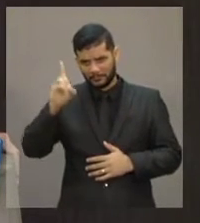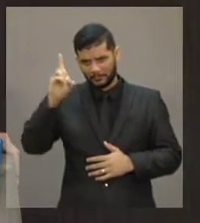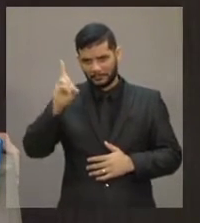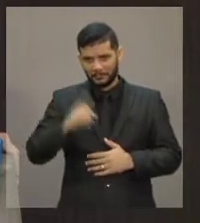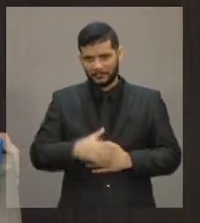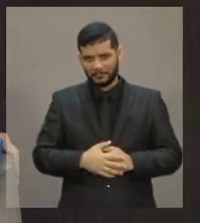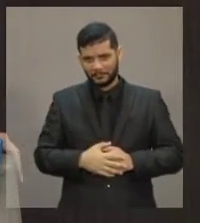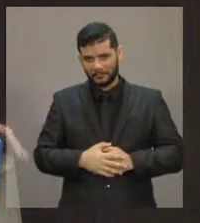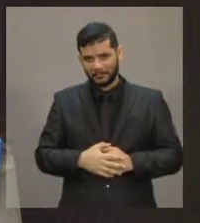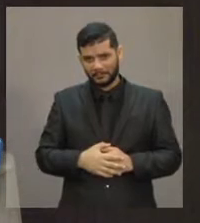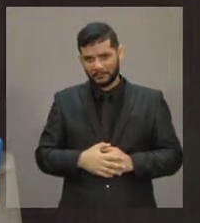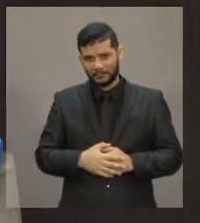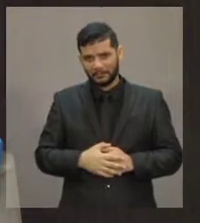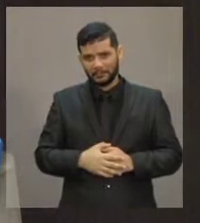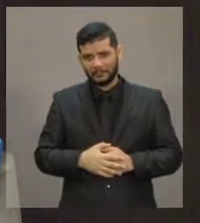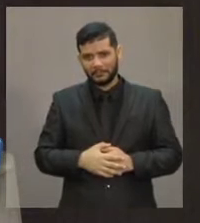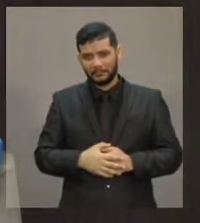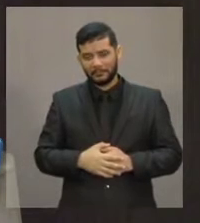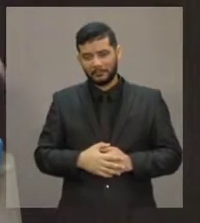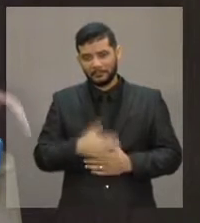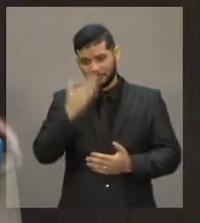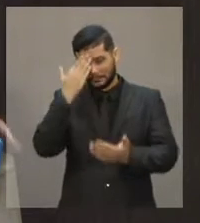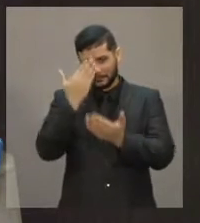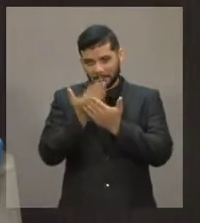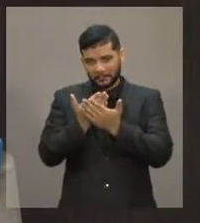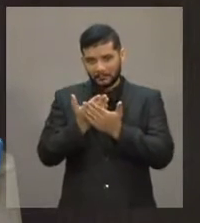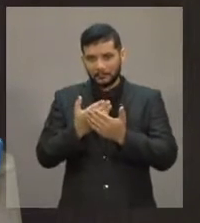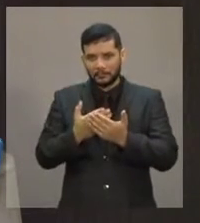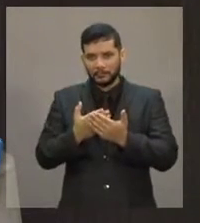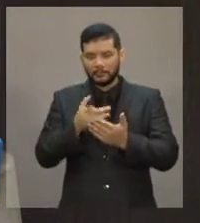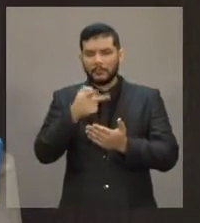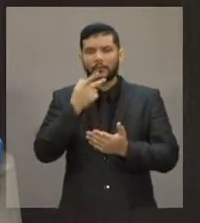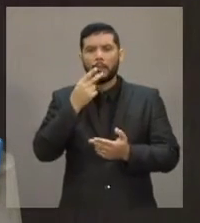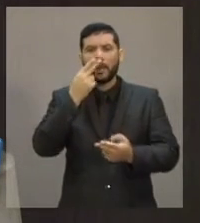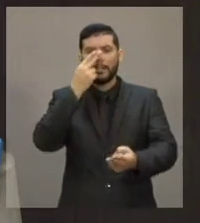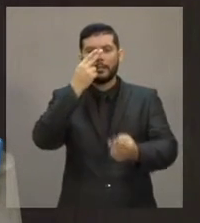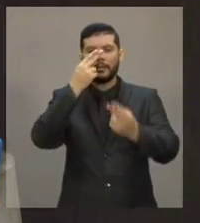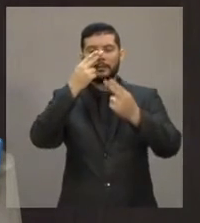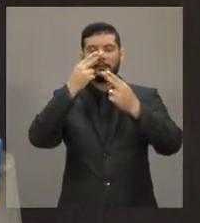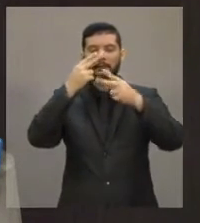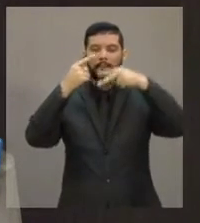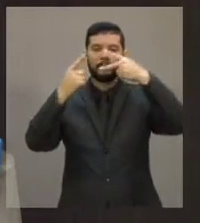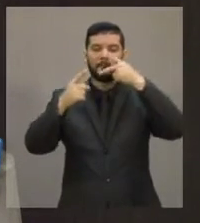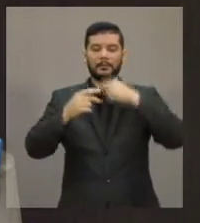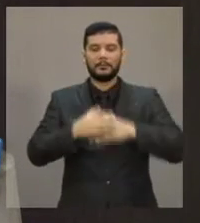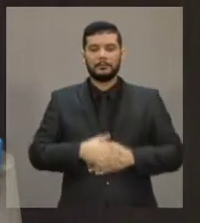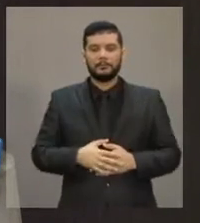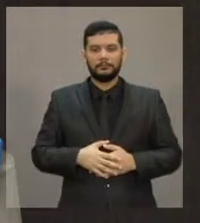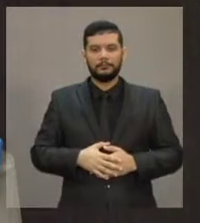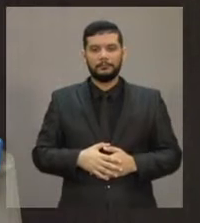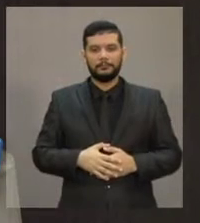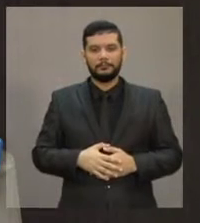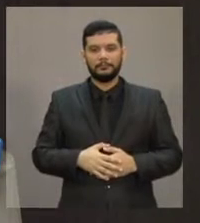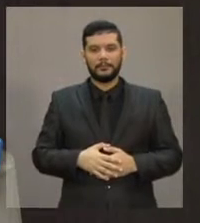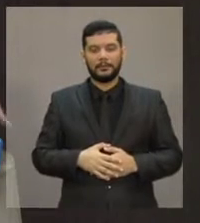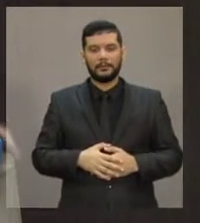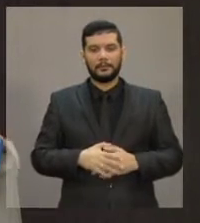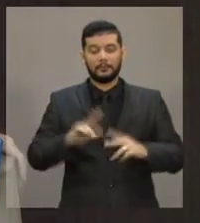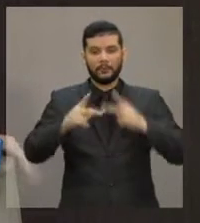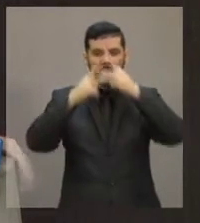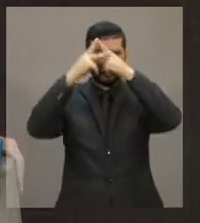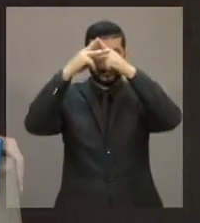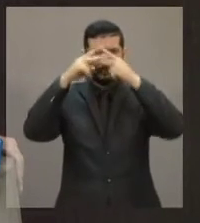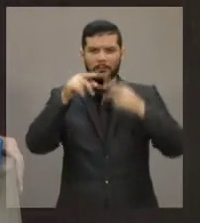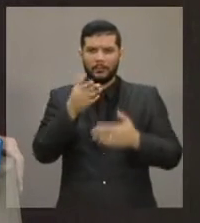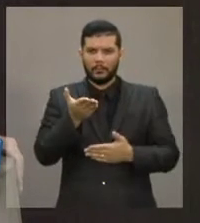desse assunto com a deputada. Nunca nem tratei desse assunto com a deputada. Deputado, posso continuar?